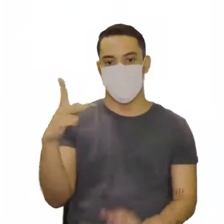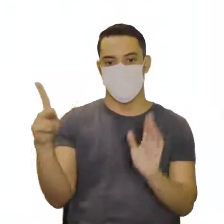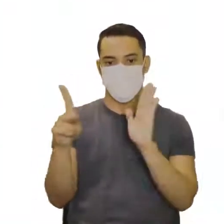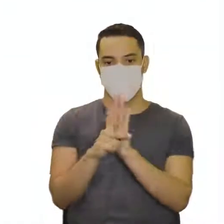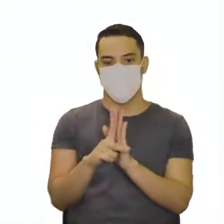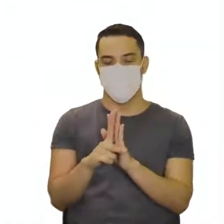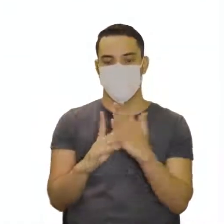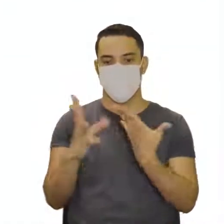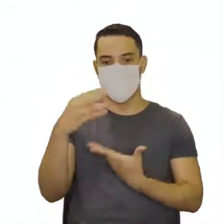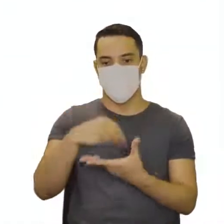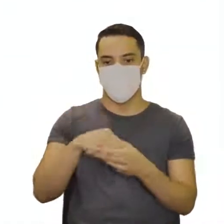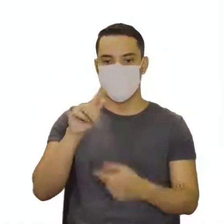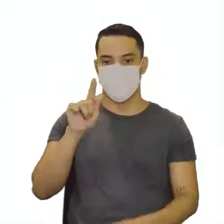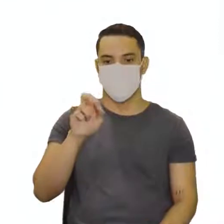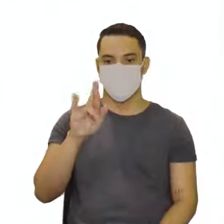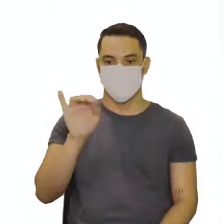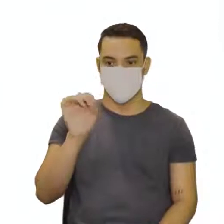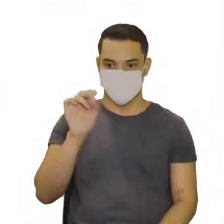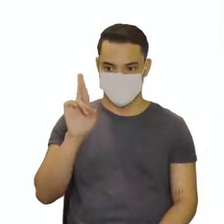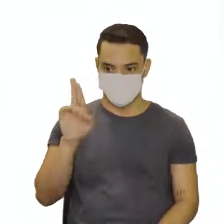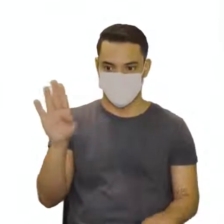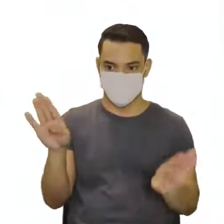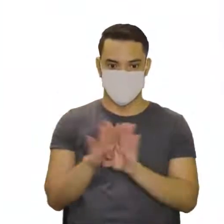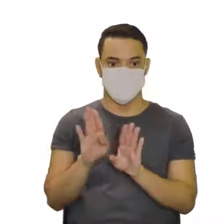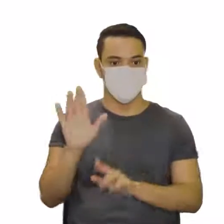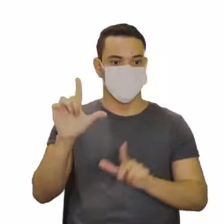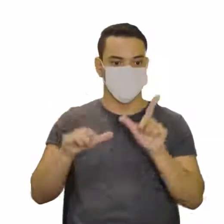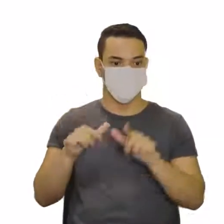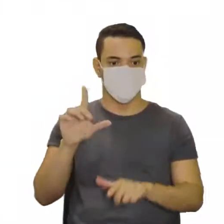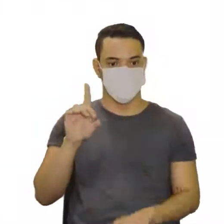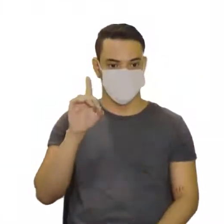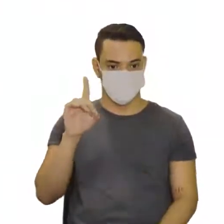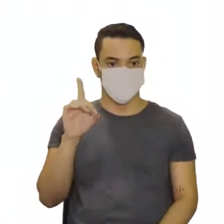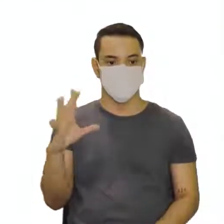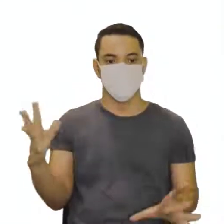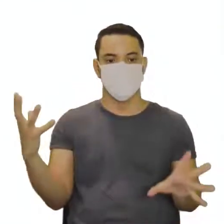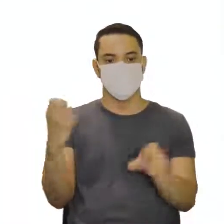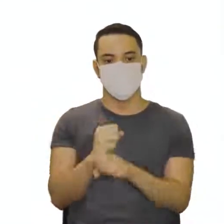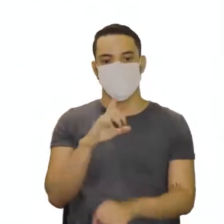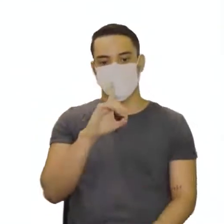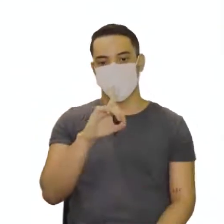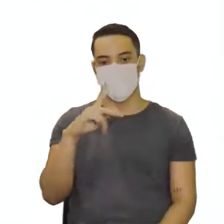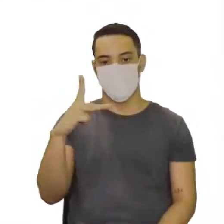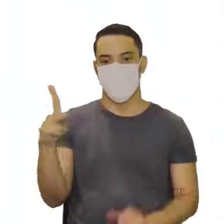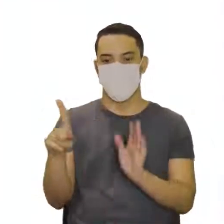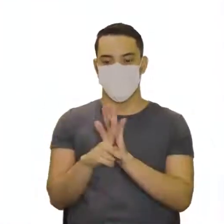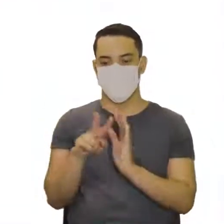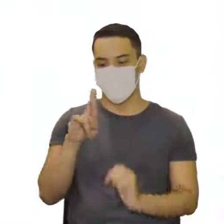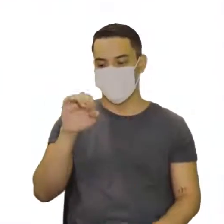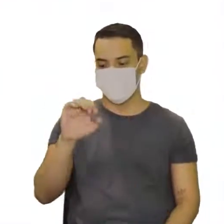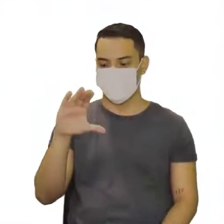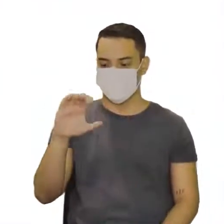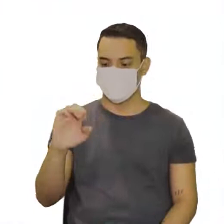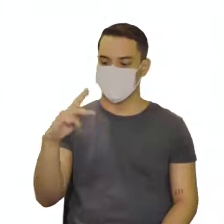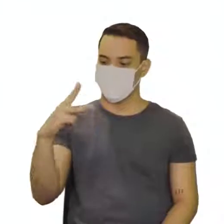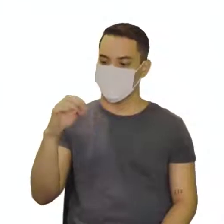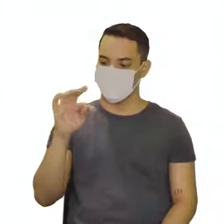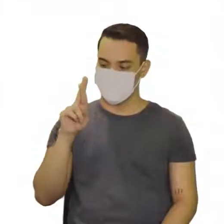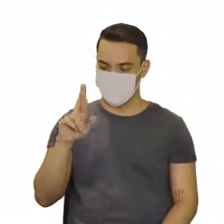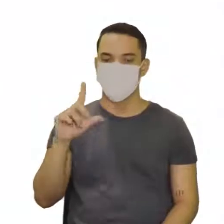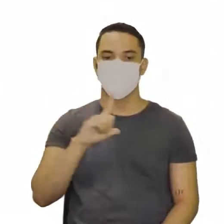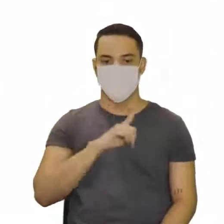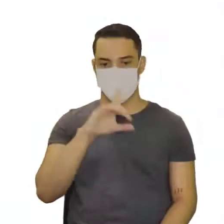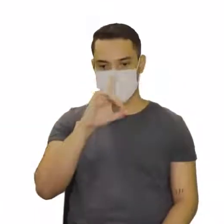do gerador. E na letra D, para a gente calcular a DDP entre os terminais do receptor, tá? Então, eu tenho DDP